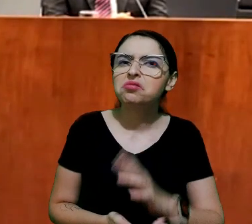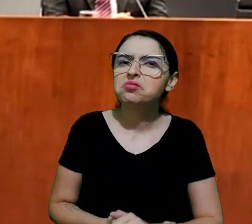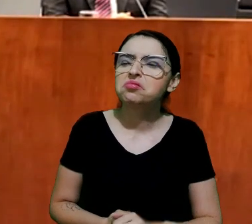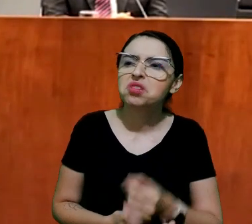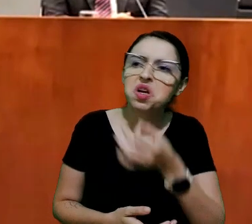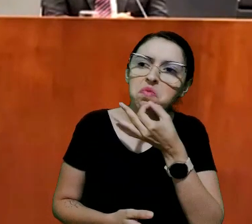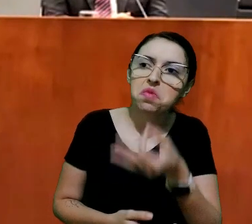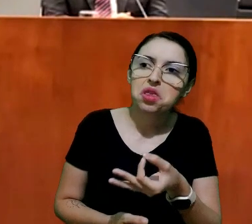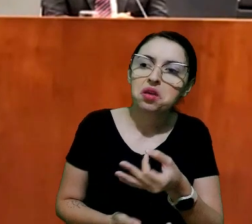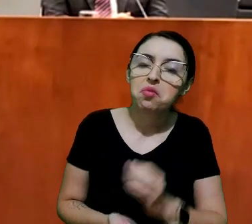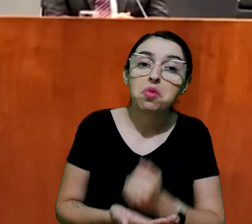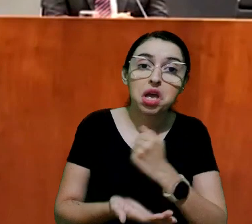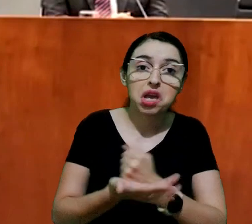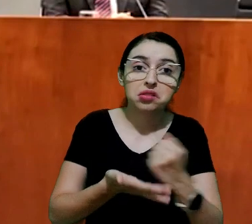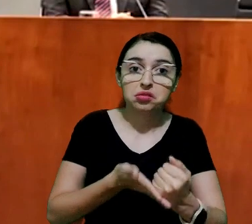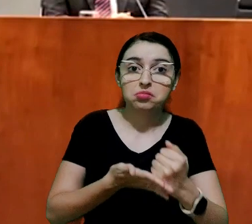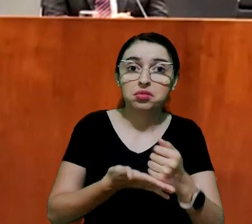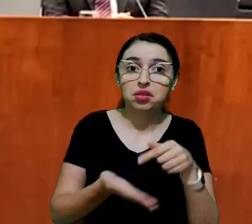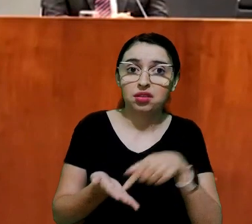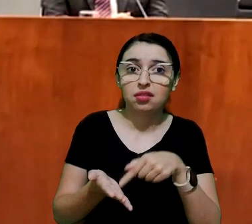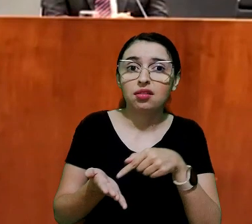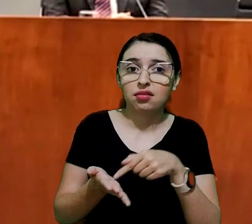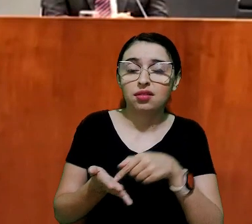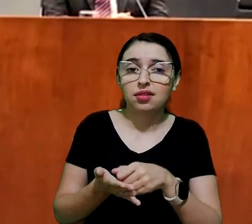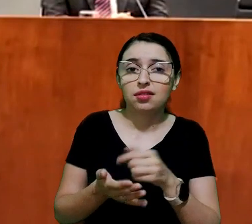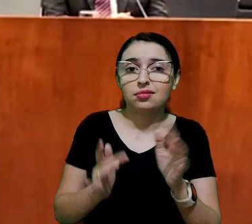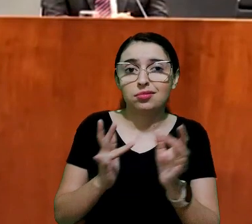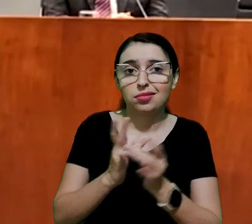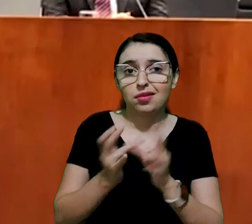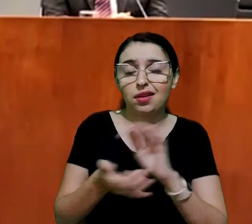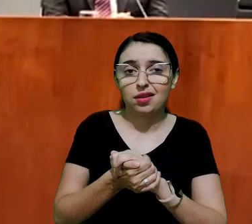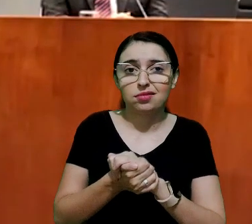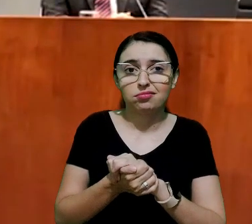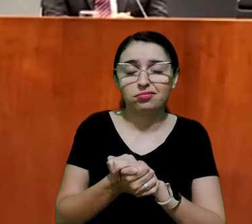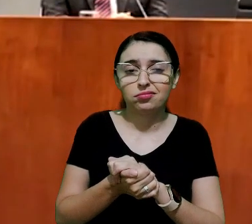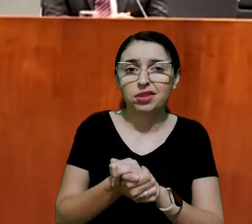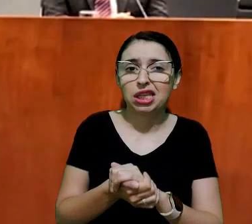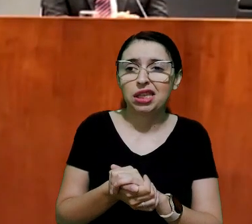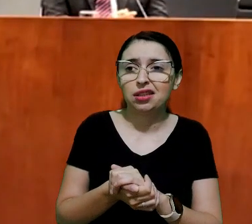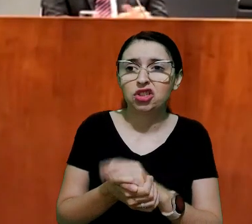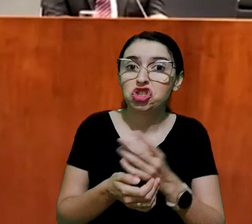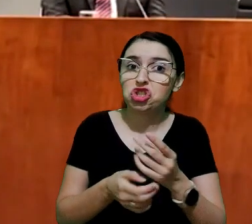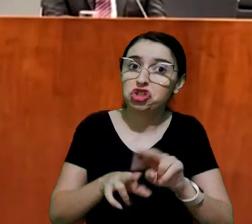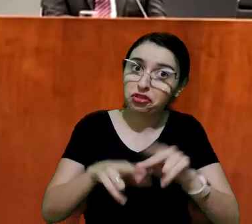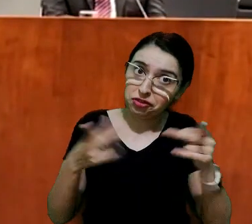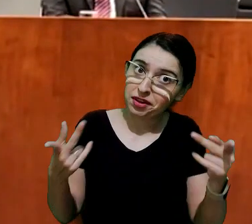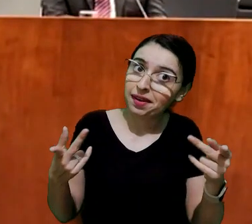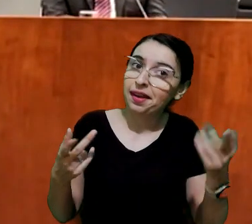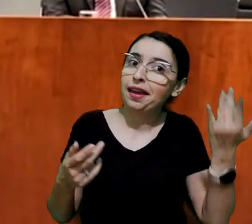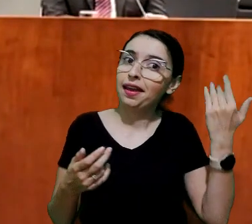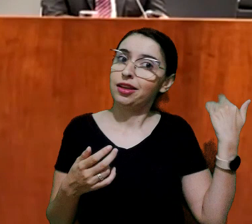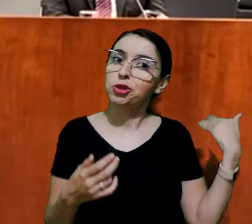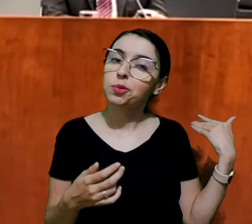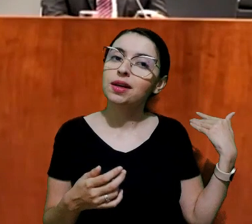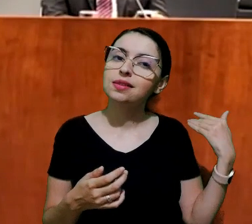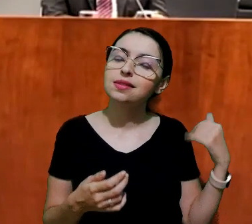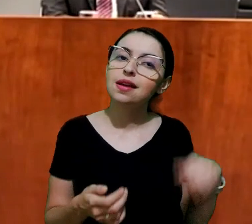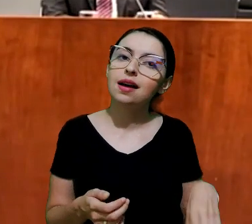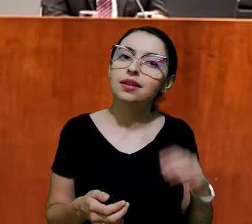esse contrato de casamento, sem ser aquele que o